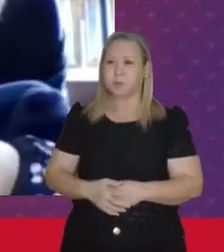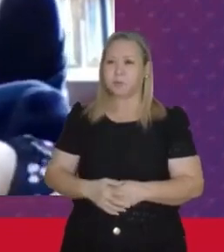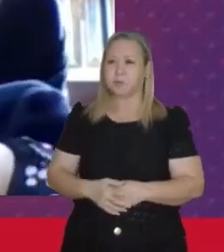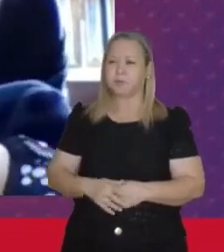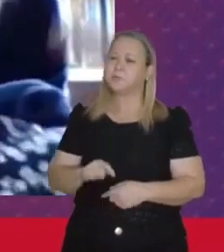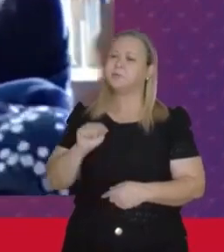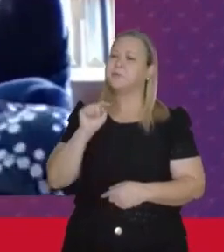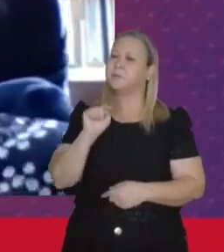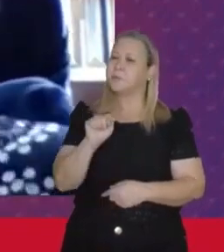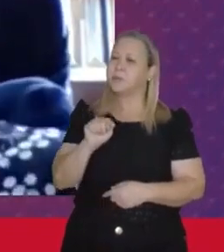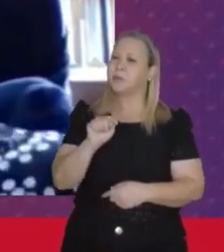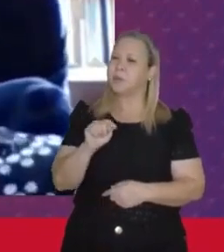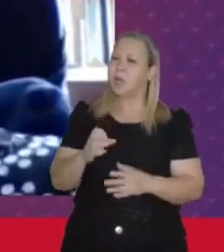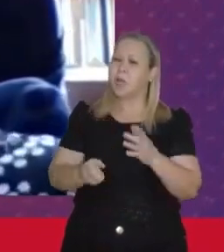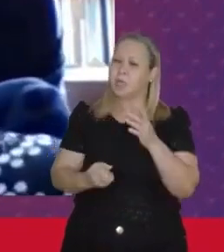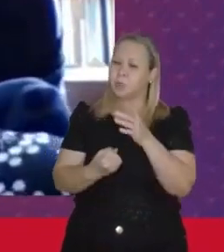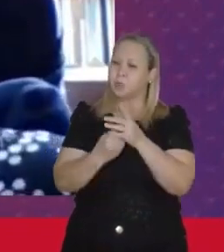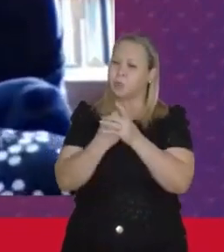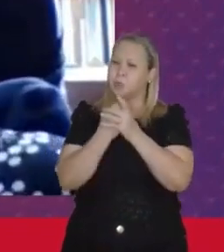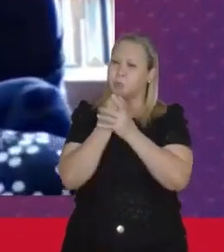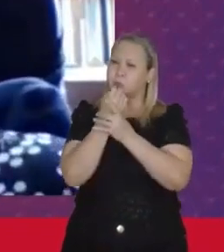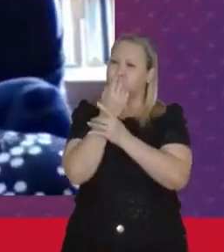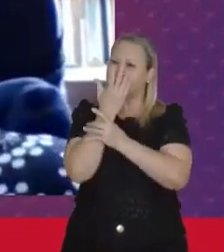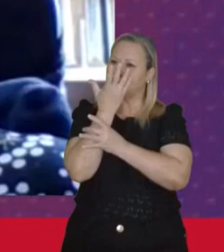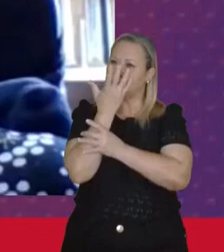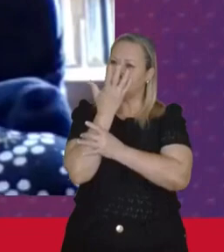aí surge,